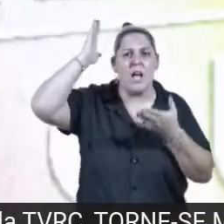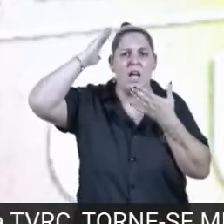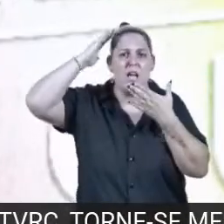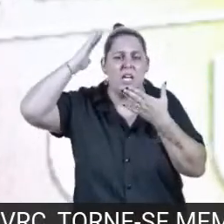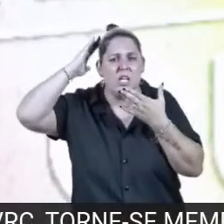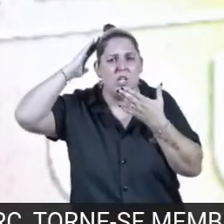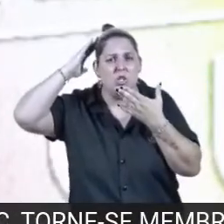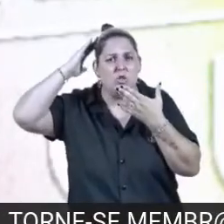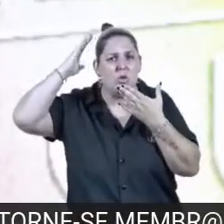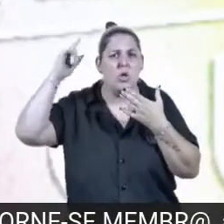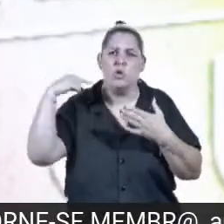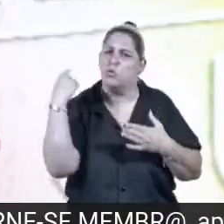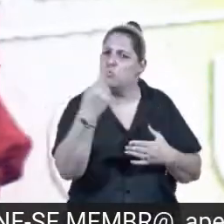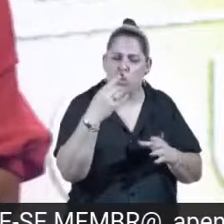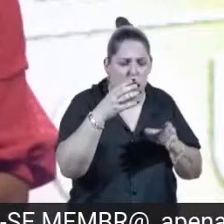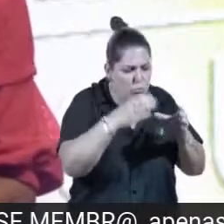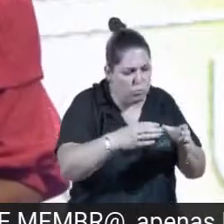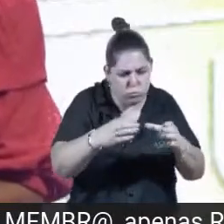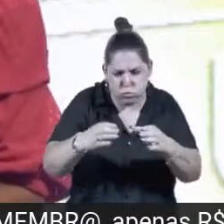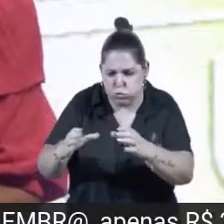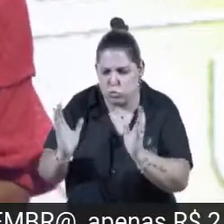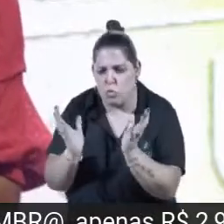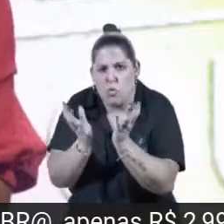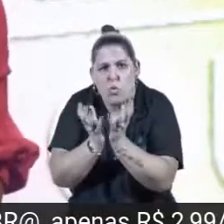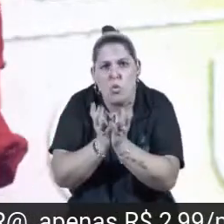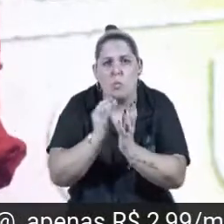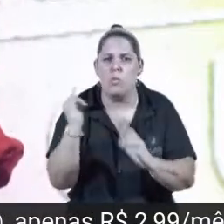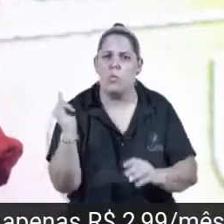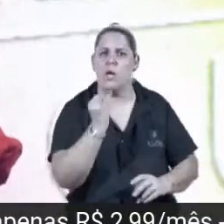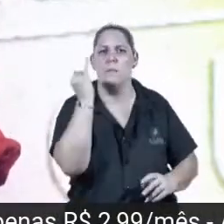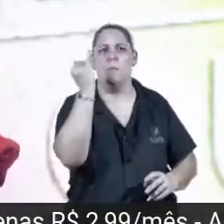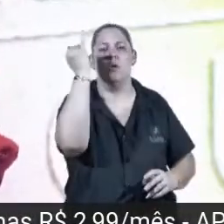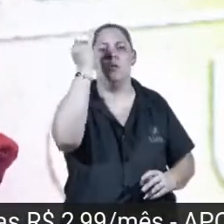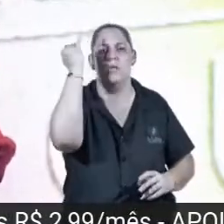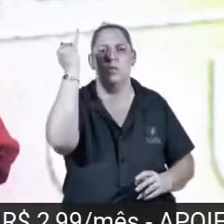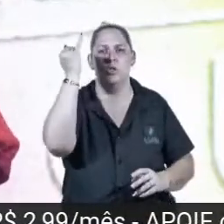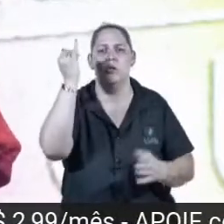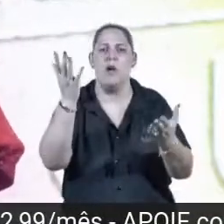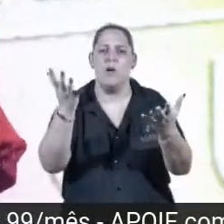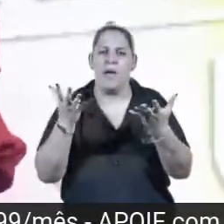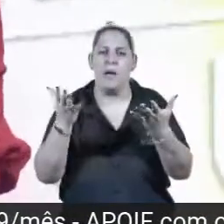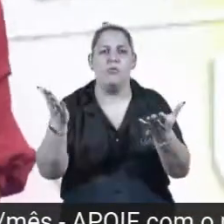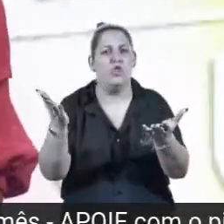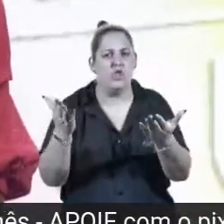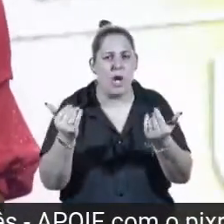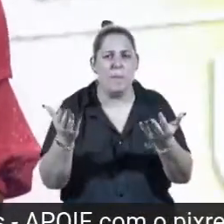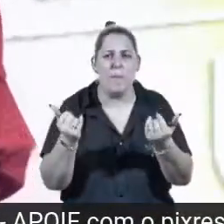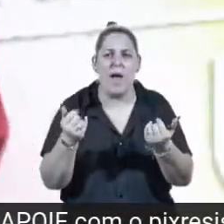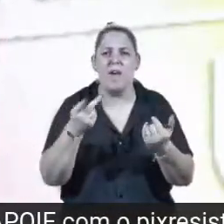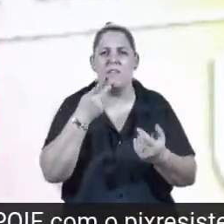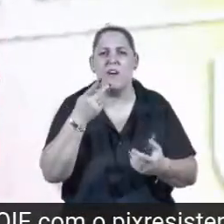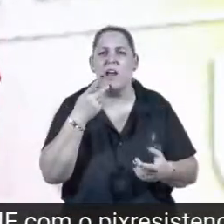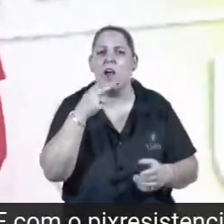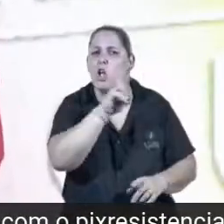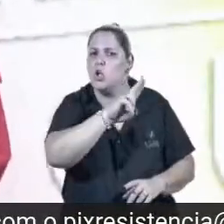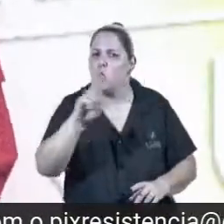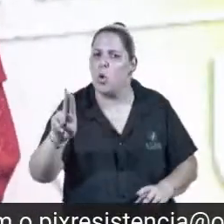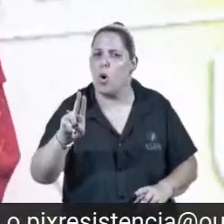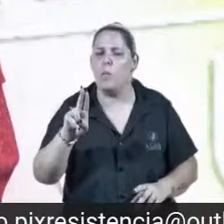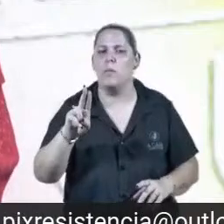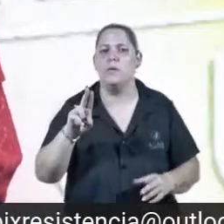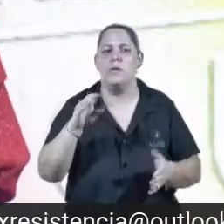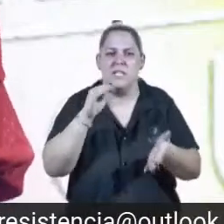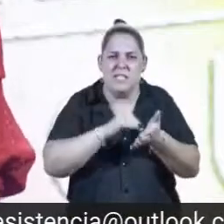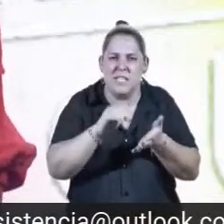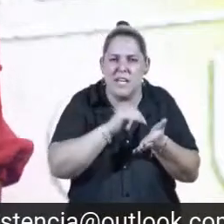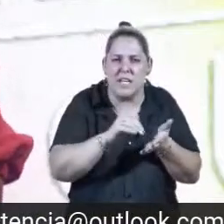nossos setoriais são tão importantes. Por isso, eu quero convidar para fazer uma fala em nome das nossas